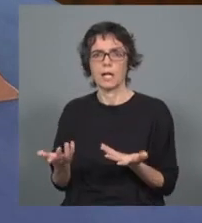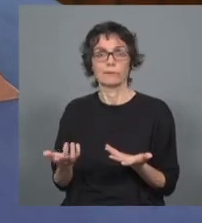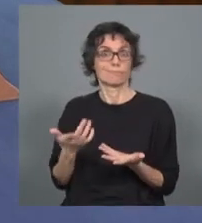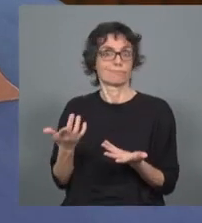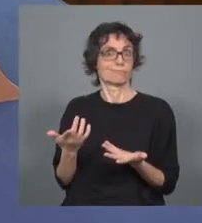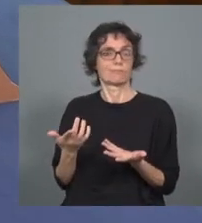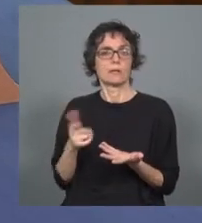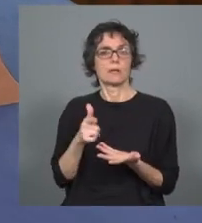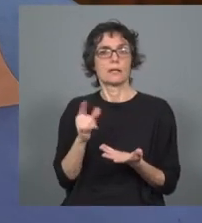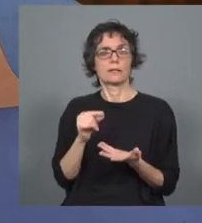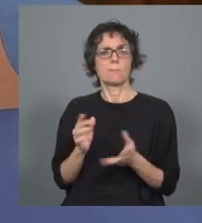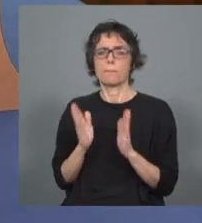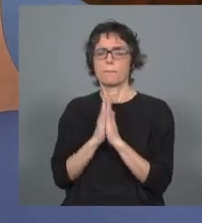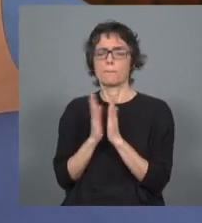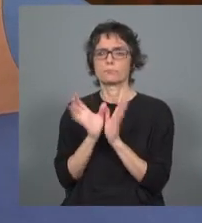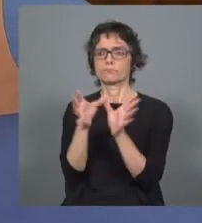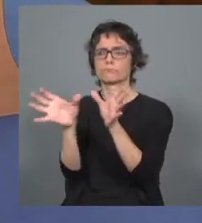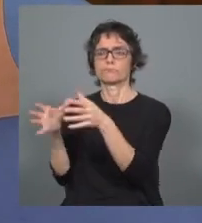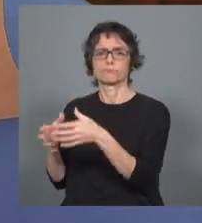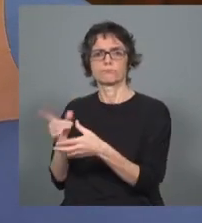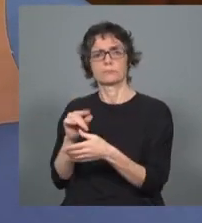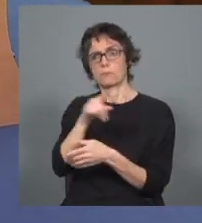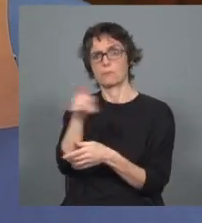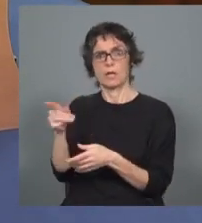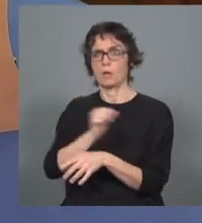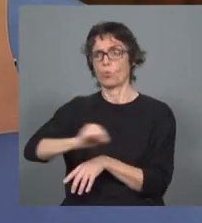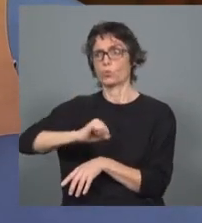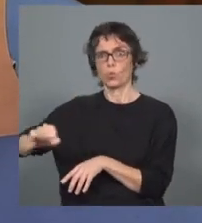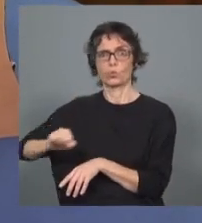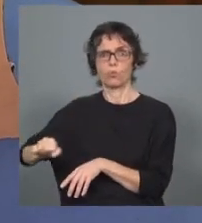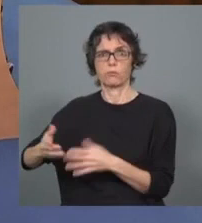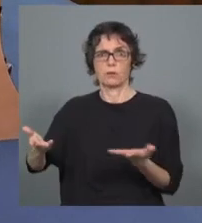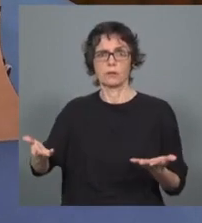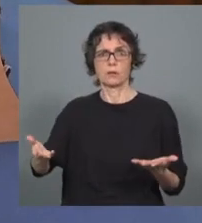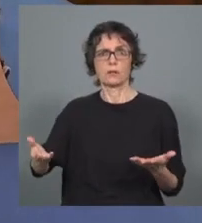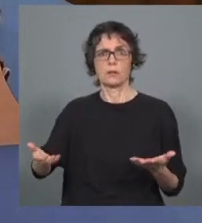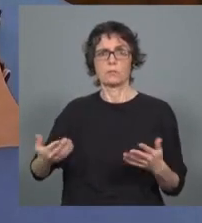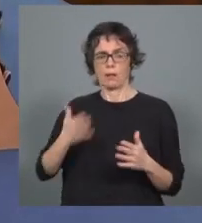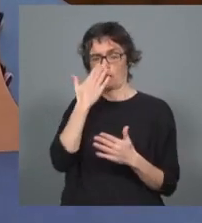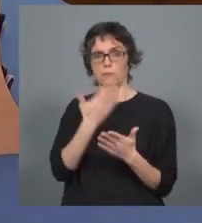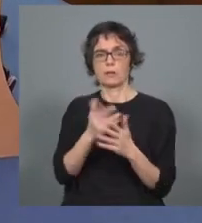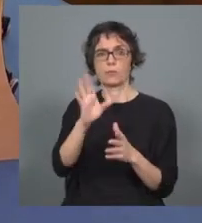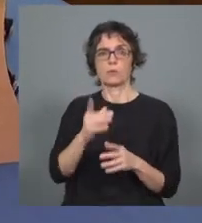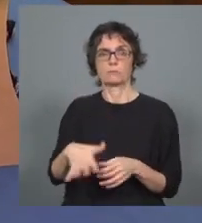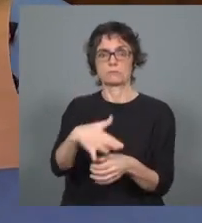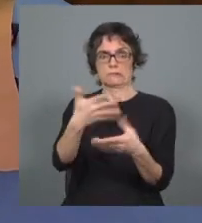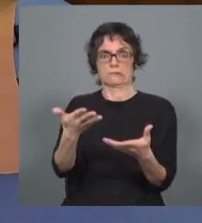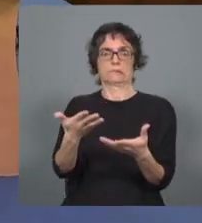dizer das confissões religiosas que, facto inédito, tomaram todas posição contra. Portanto, estamos perante uma situação